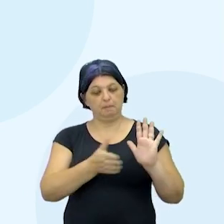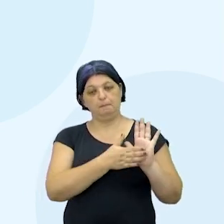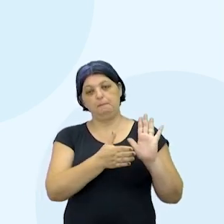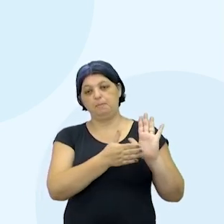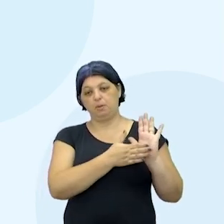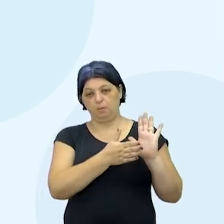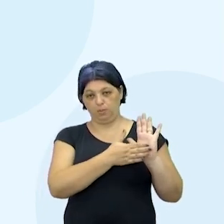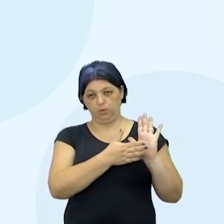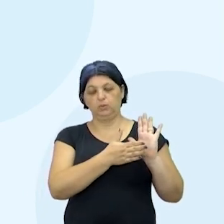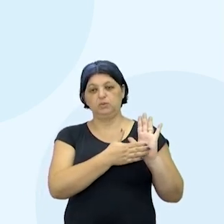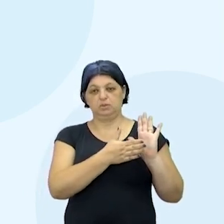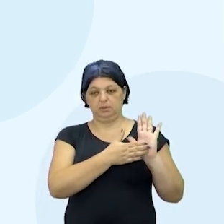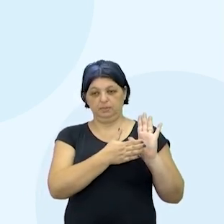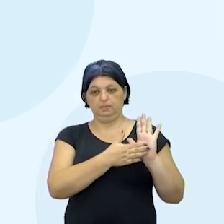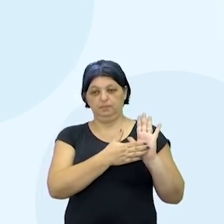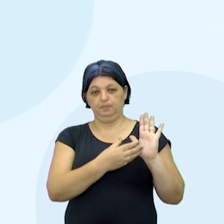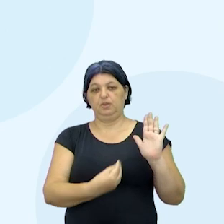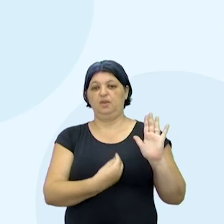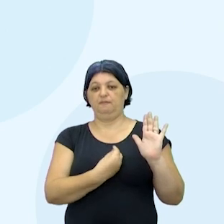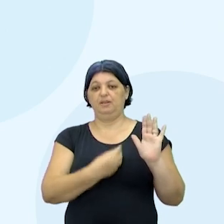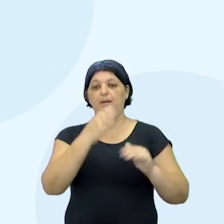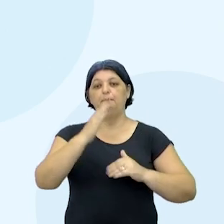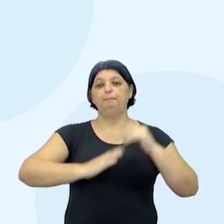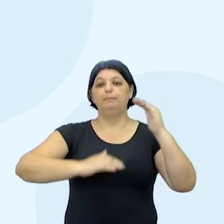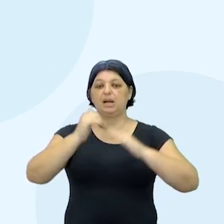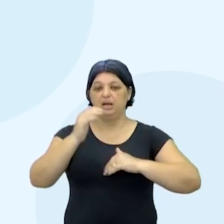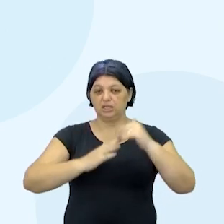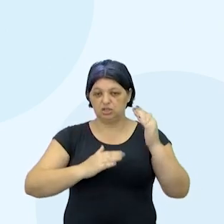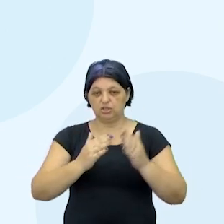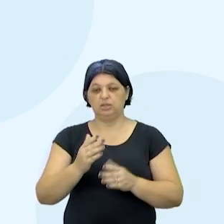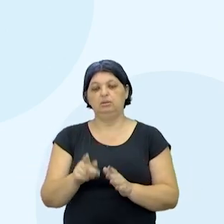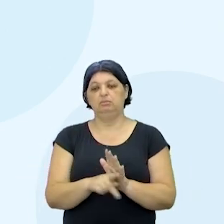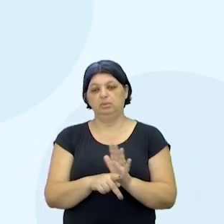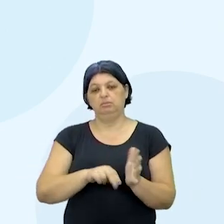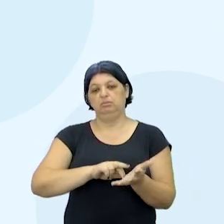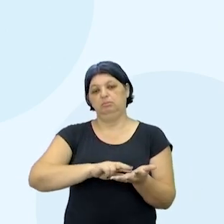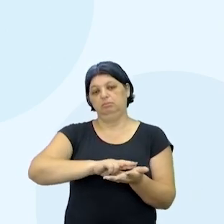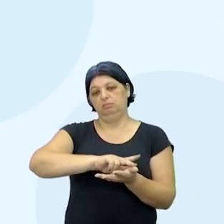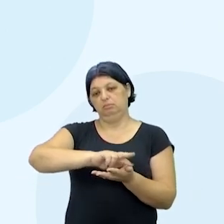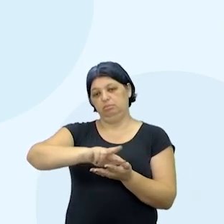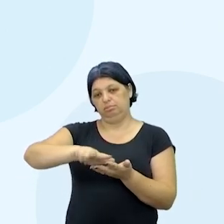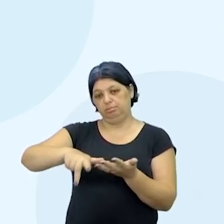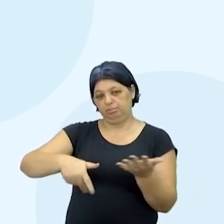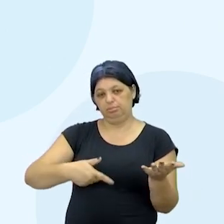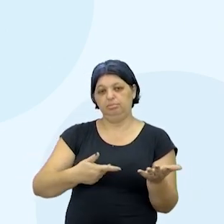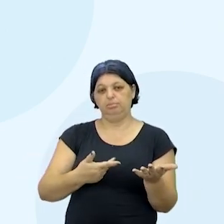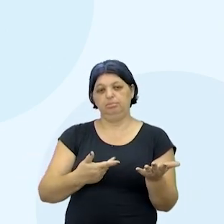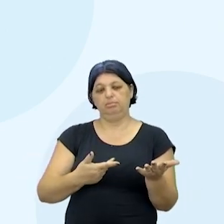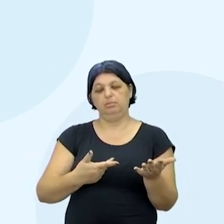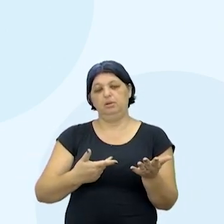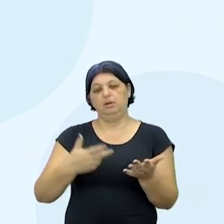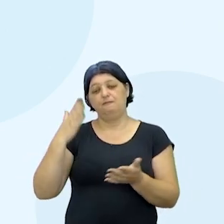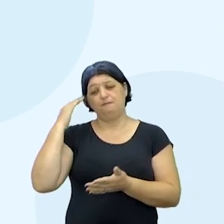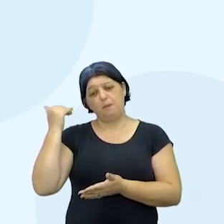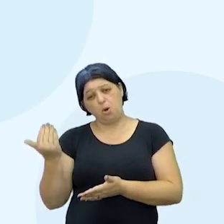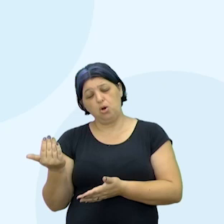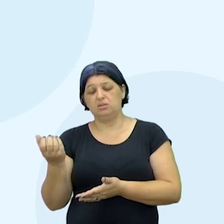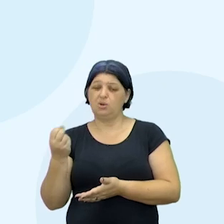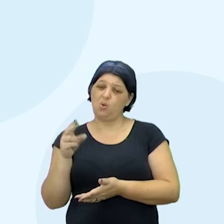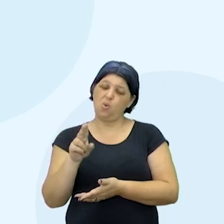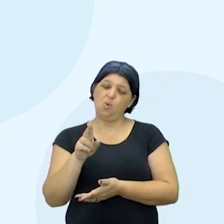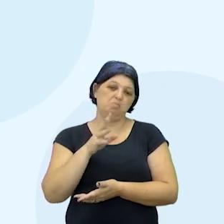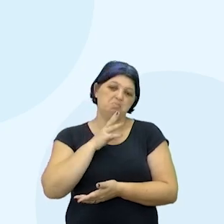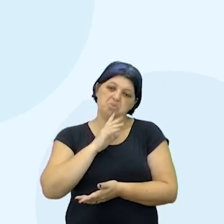a vocês vivências práticas de modalidades muito ou pouco conhecidas. E,